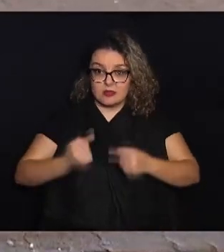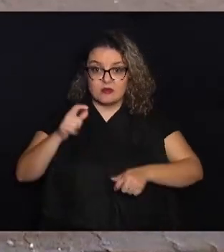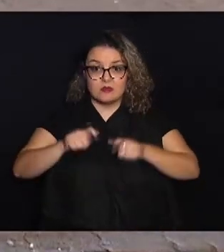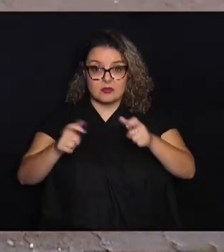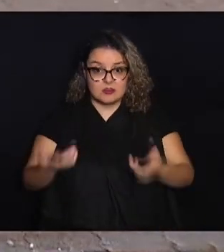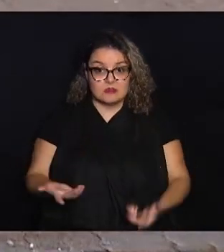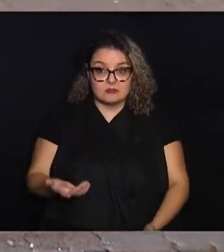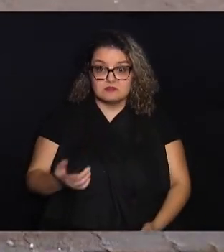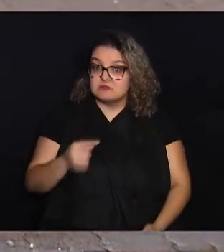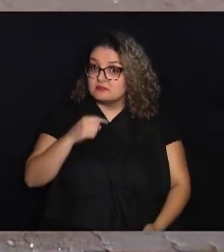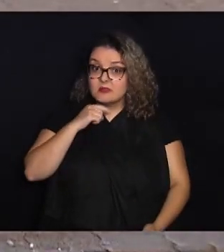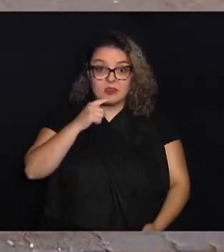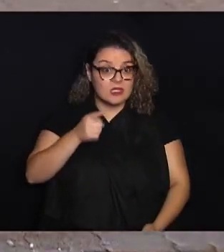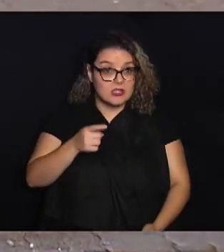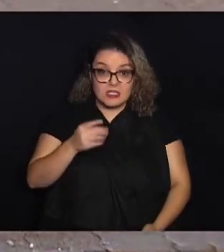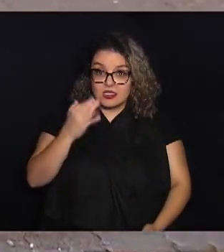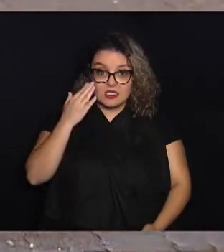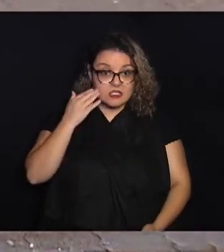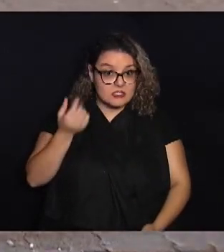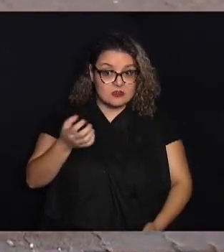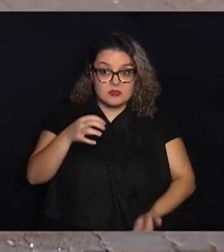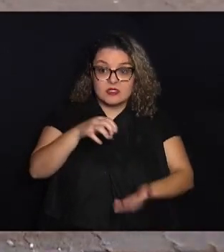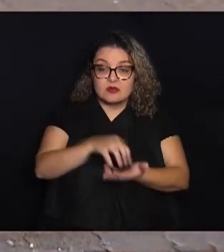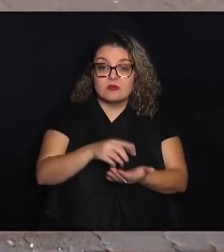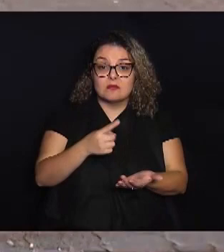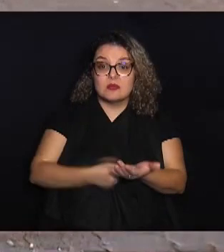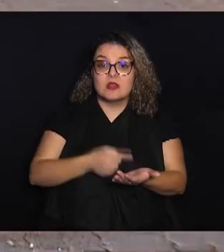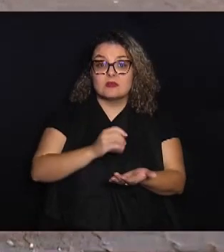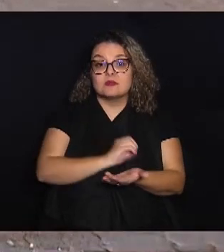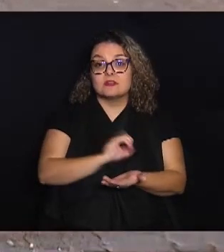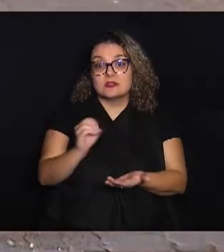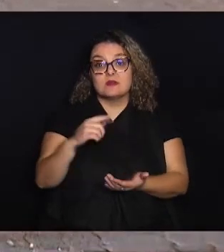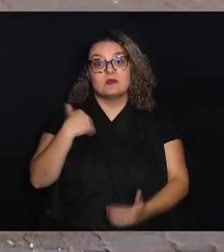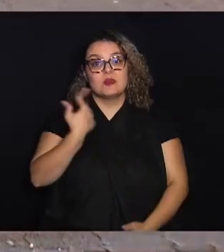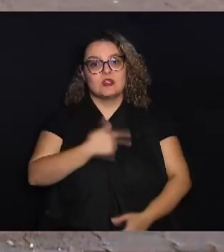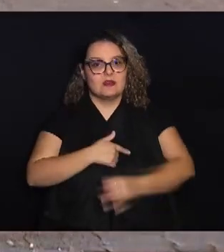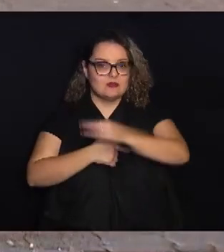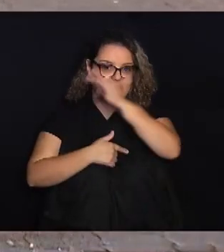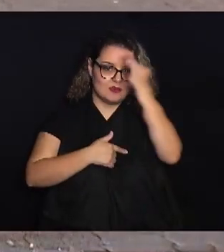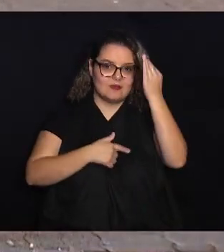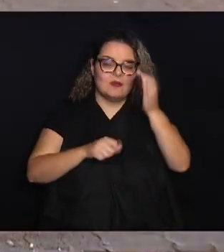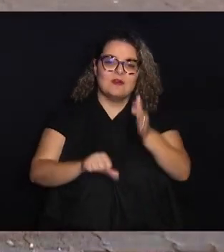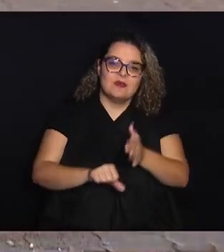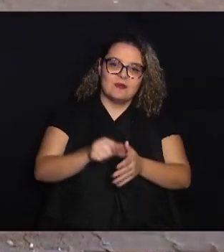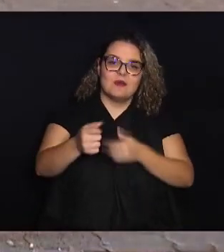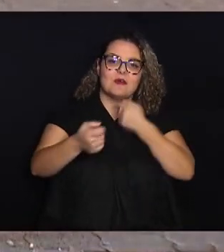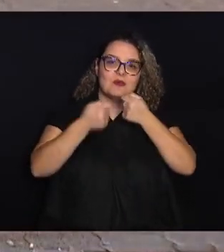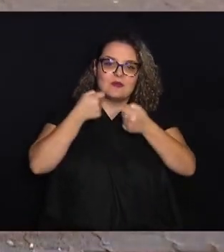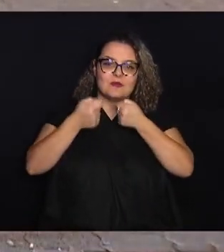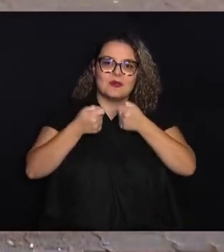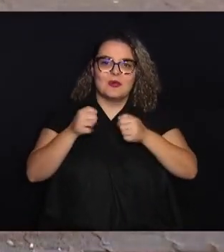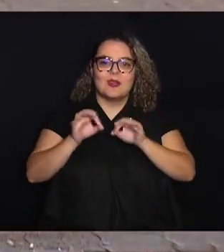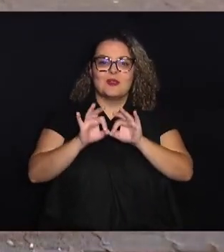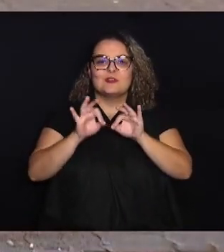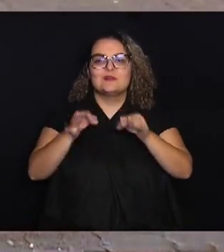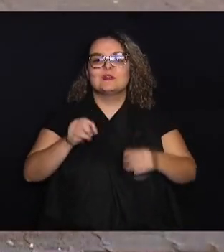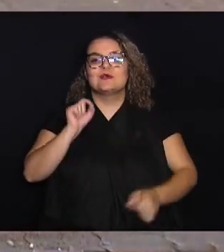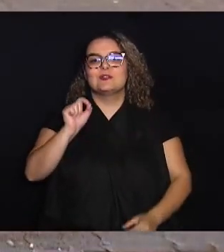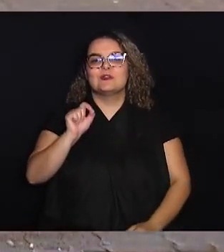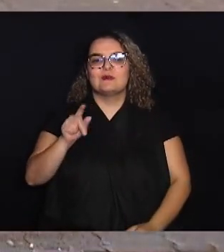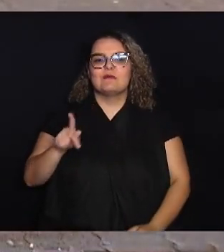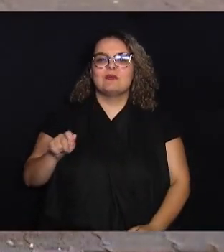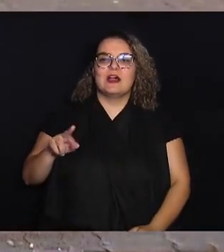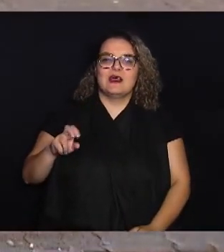ninguém sabia que aqui era o Marco Zero. E para nossa sorte, o primeiro entrevistado simplesmente era um